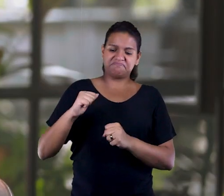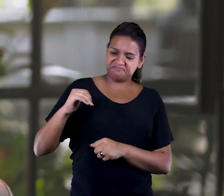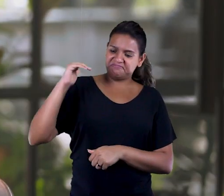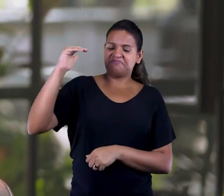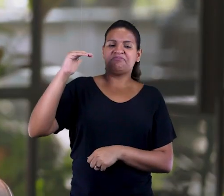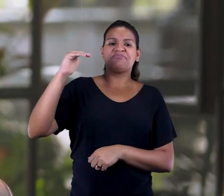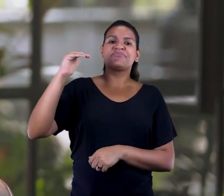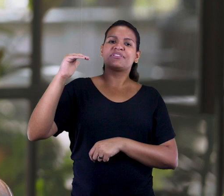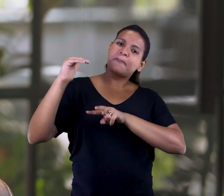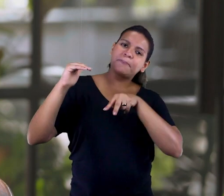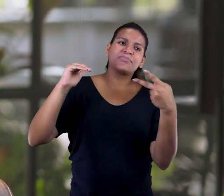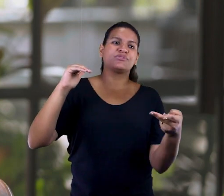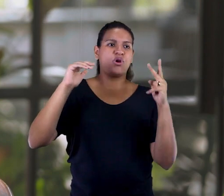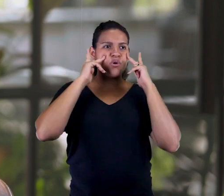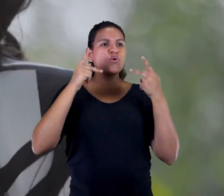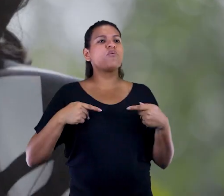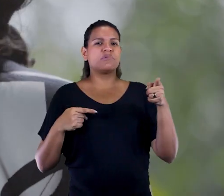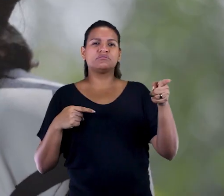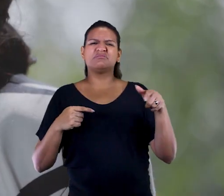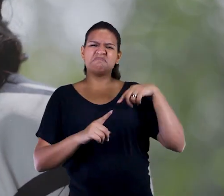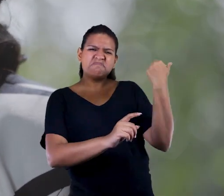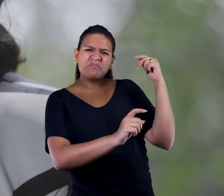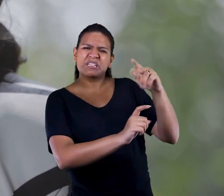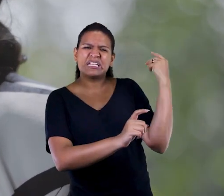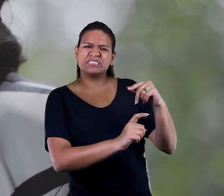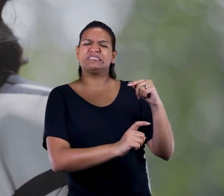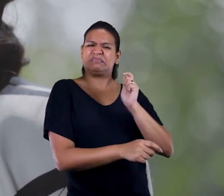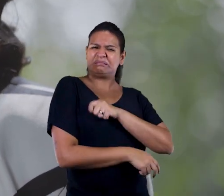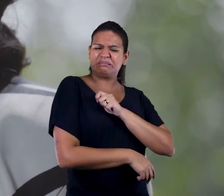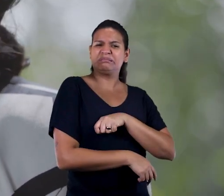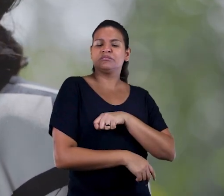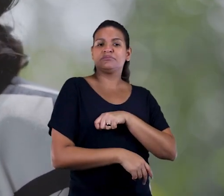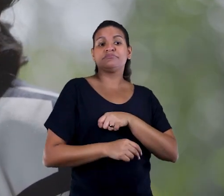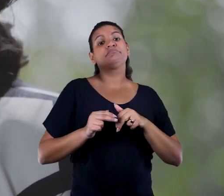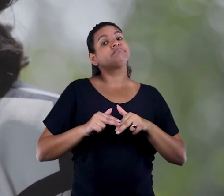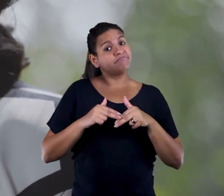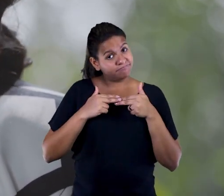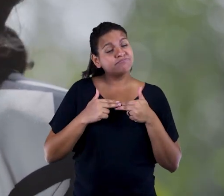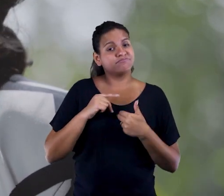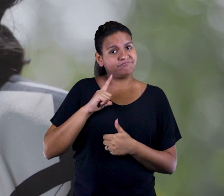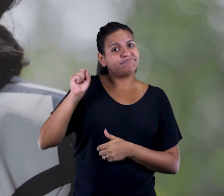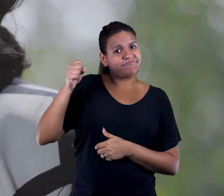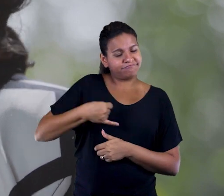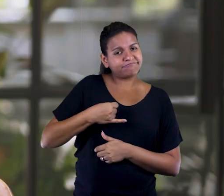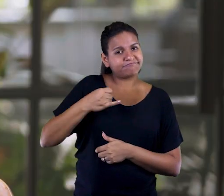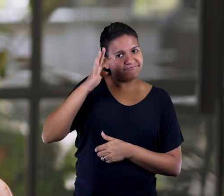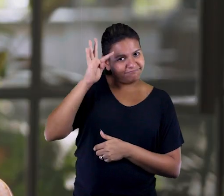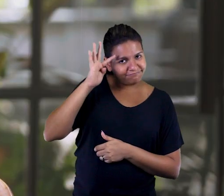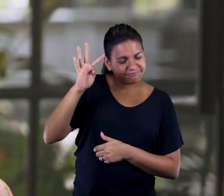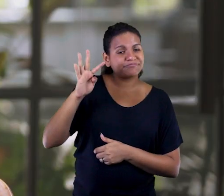emocional, ele transfere isso para o ser humano. Então, existe sim uma conexão muito forte entre